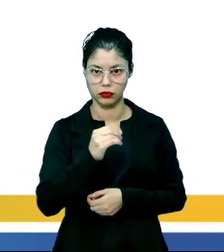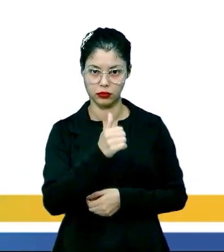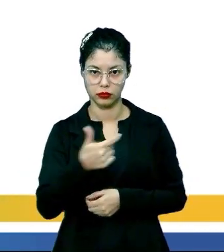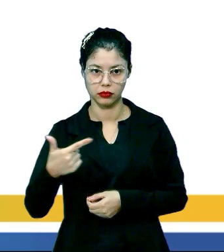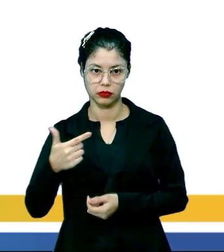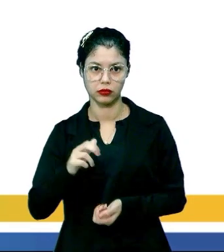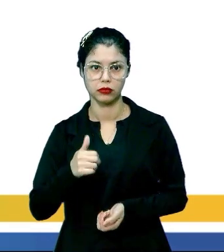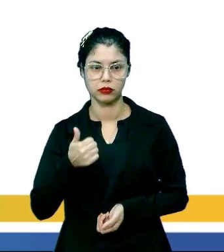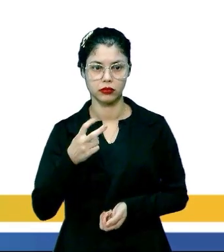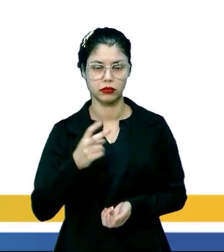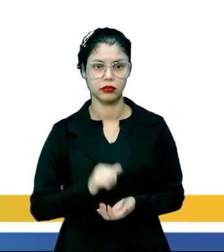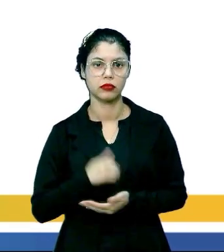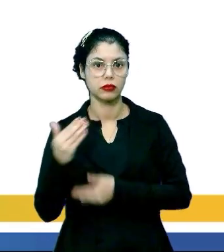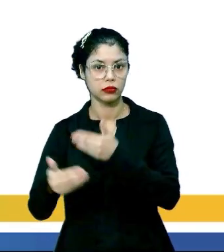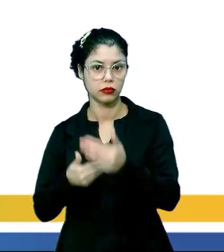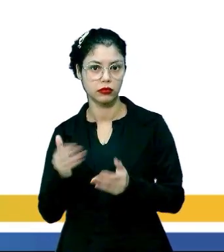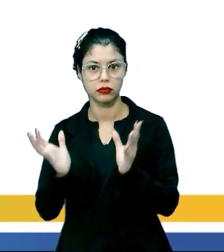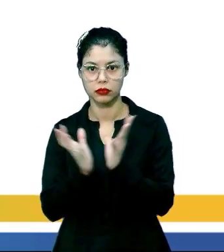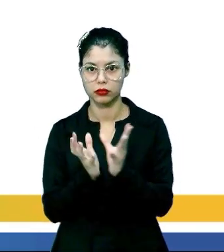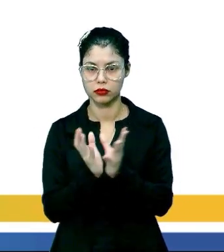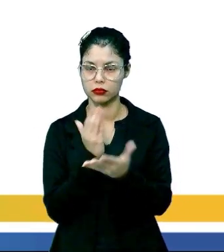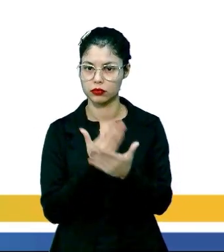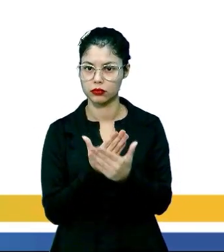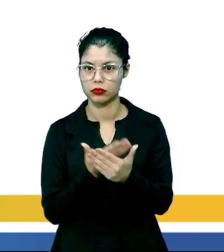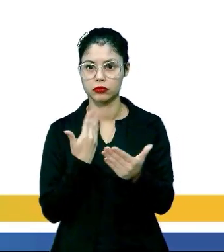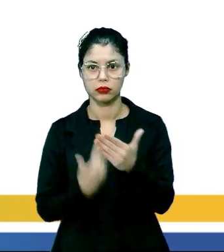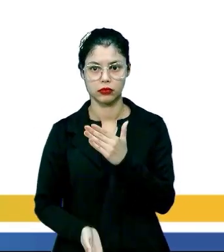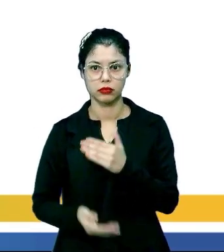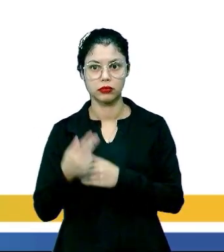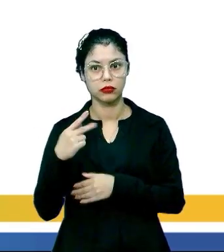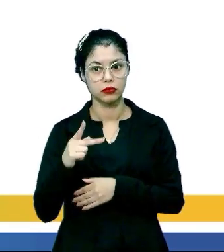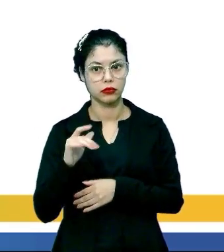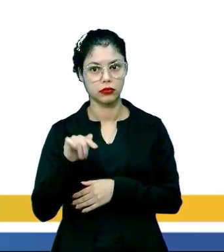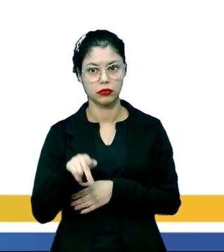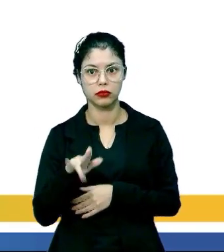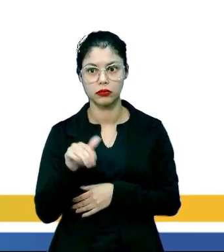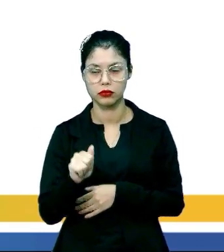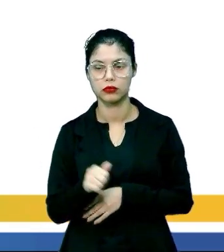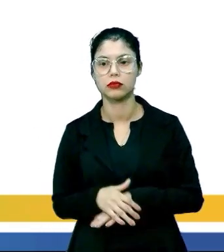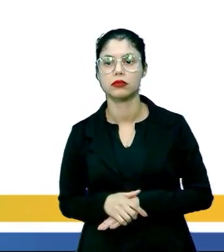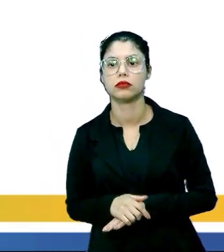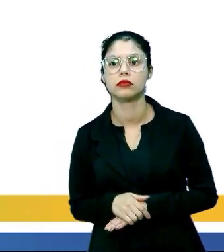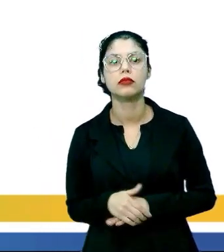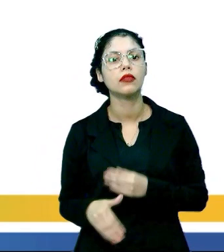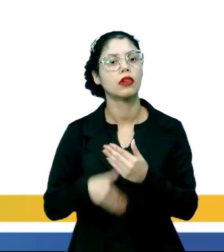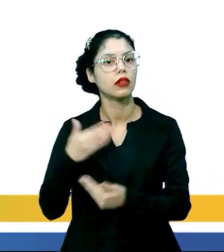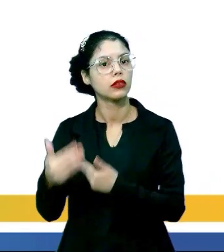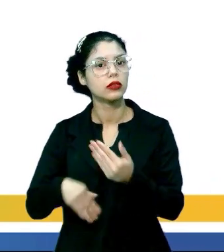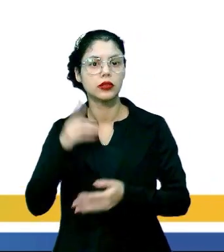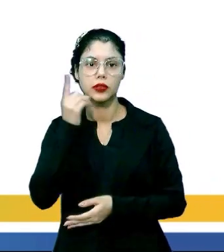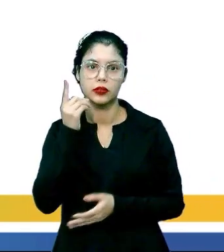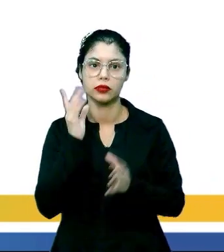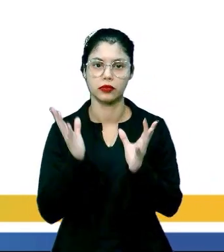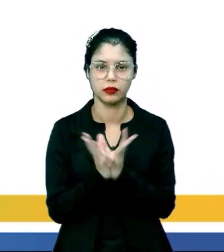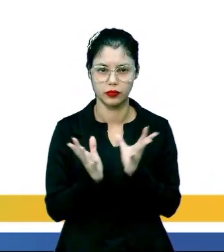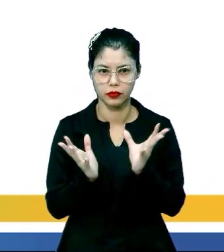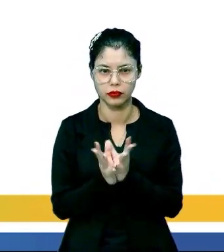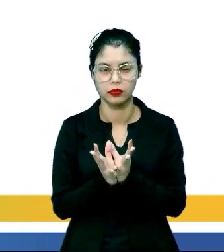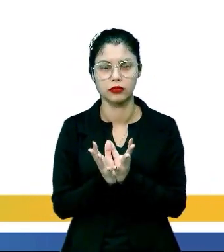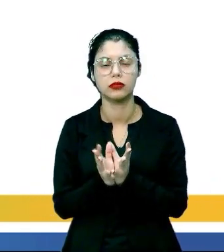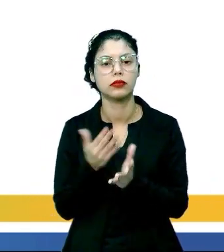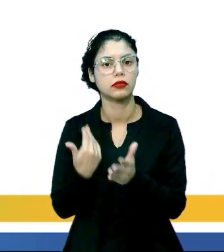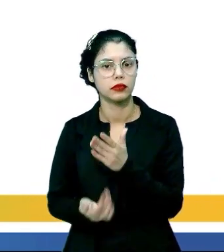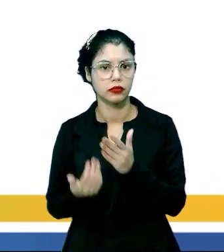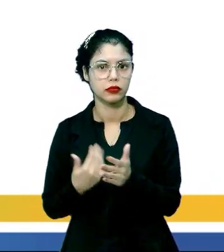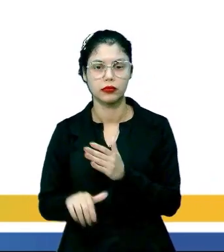Durante uma expedição, um grupo de estudantes perdeu-se de seu guia. Ao longo do dia em que